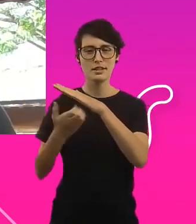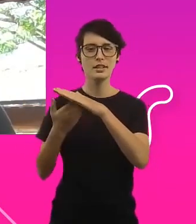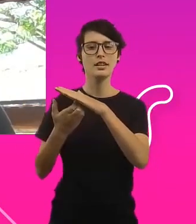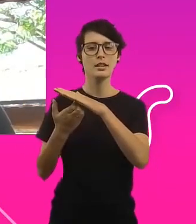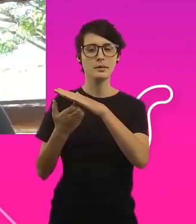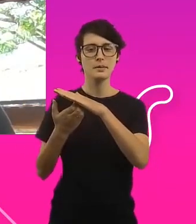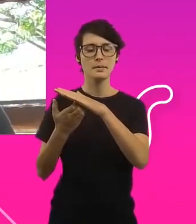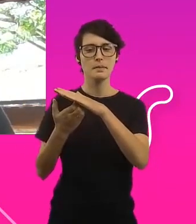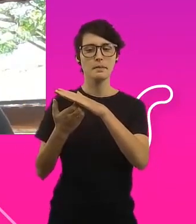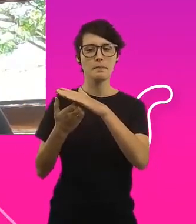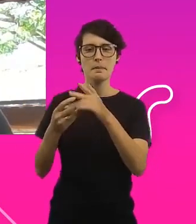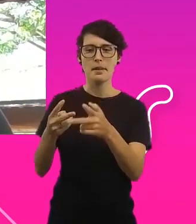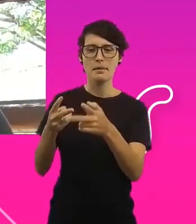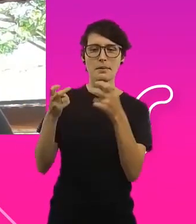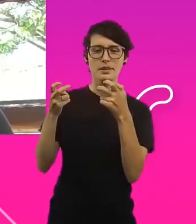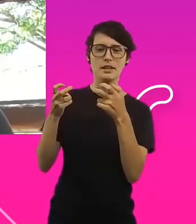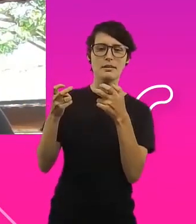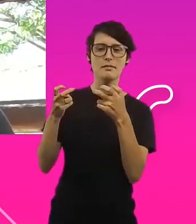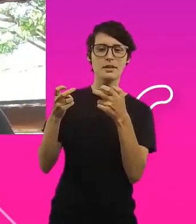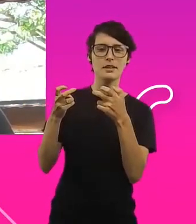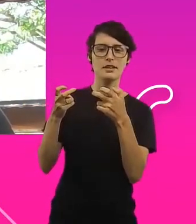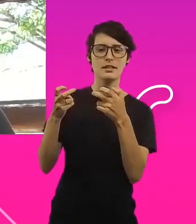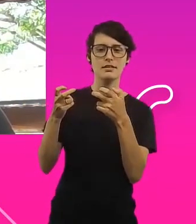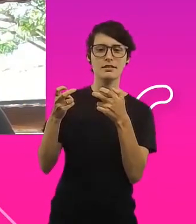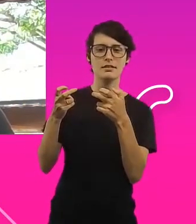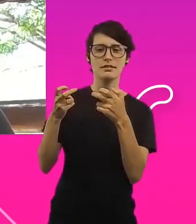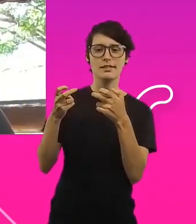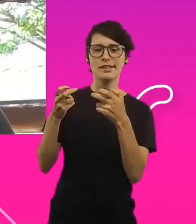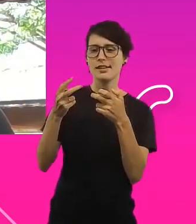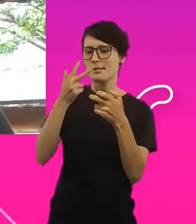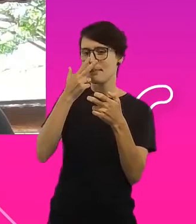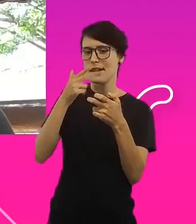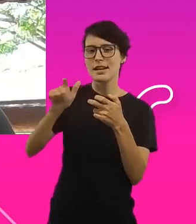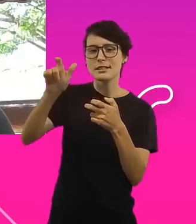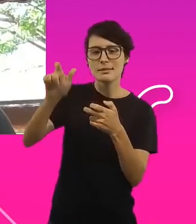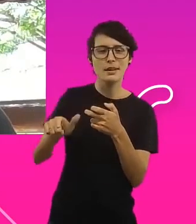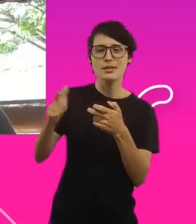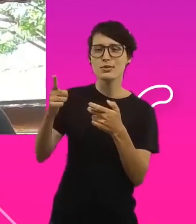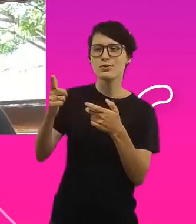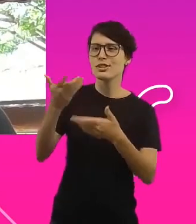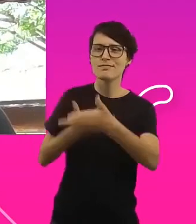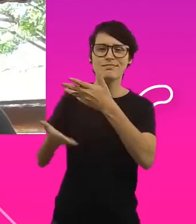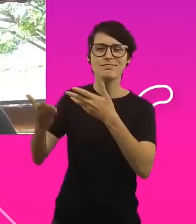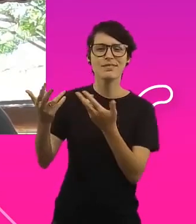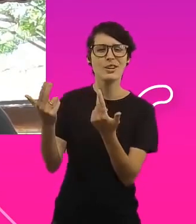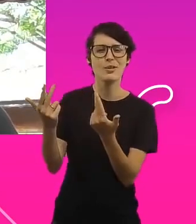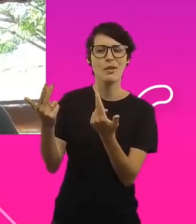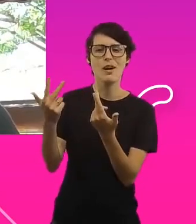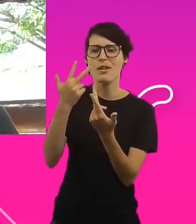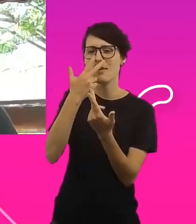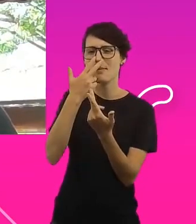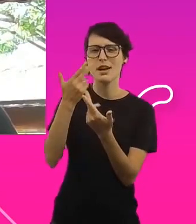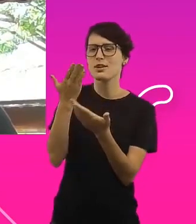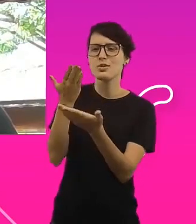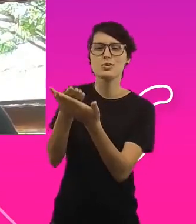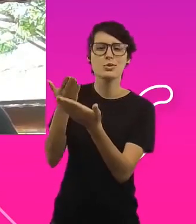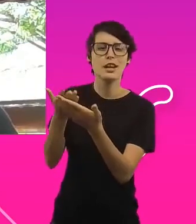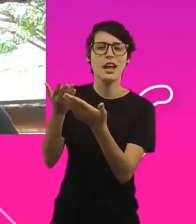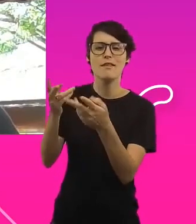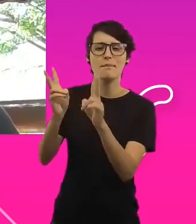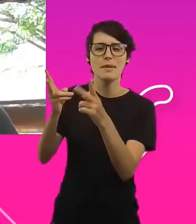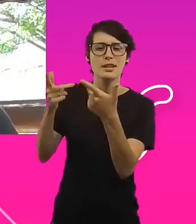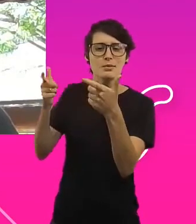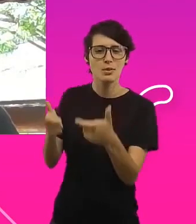que eu não tinha nada, eu não partilhava nada do que aquelas pessoas partilhavam. Eu não tinha estudado nos mesmos lugares, eu não tinha as